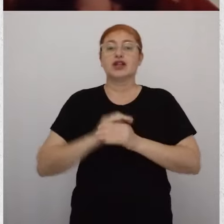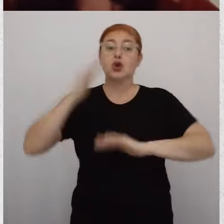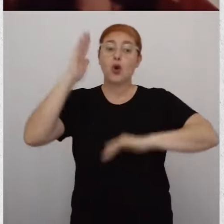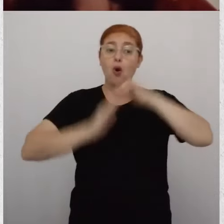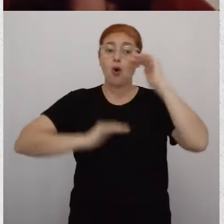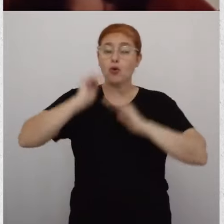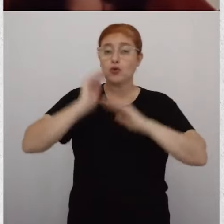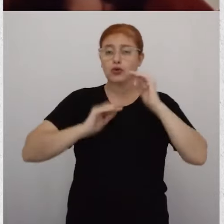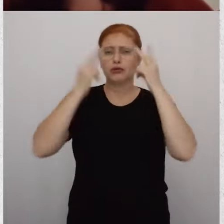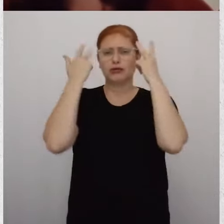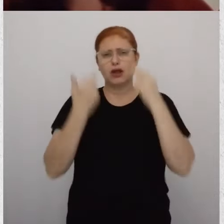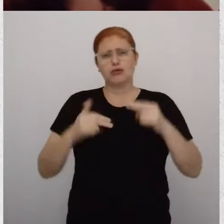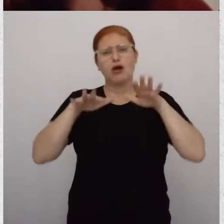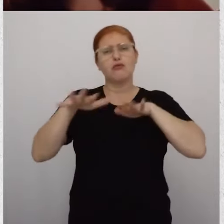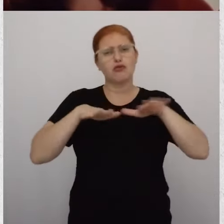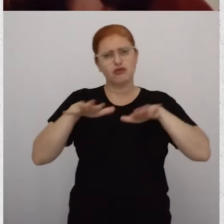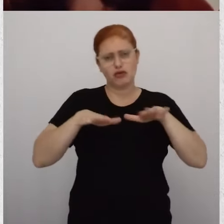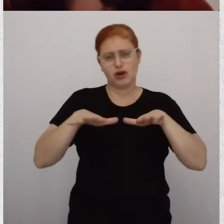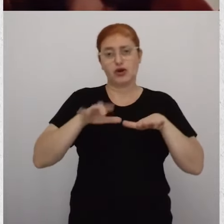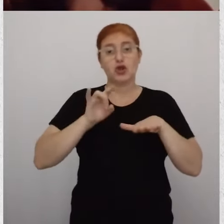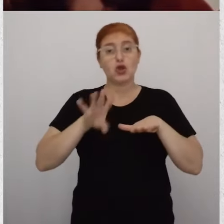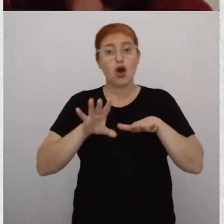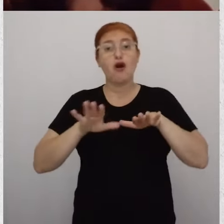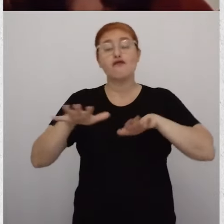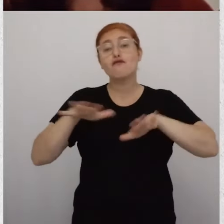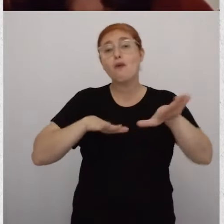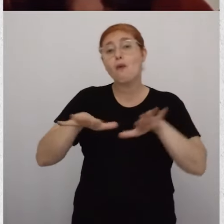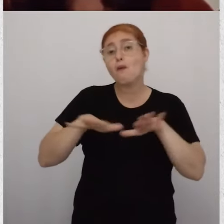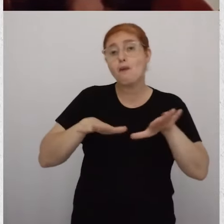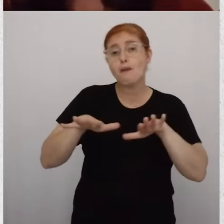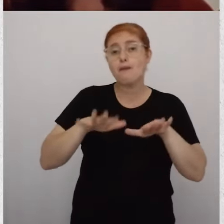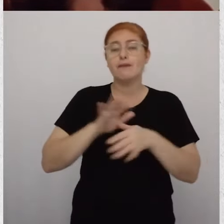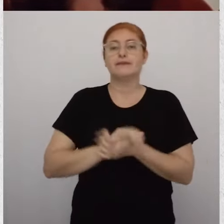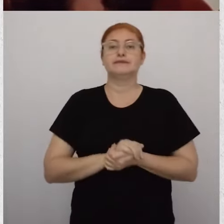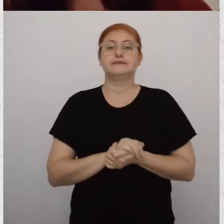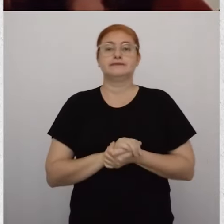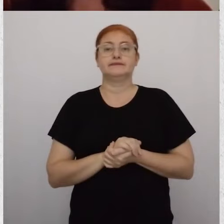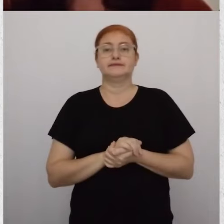movimentos, né? E não só de movimentações,